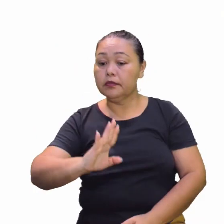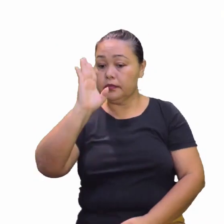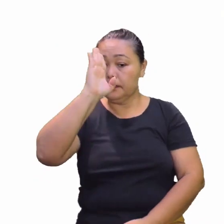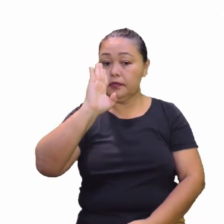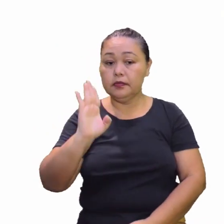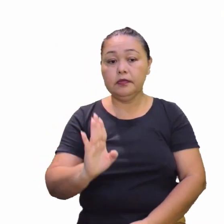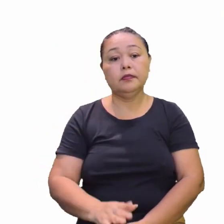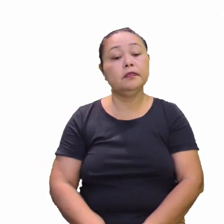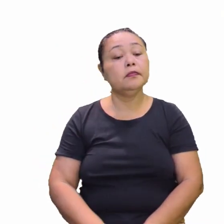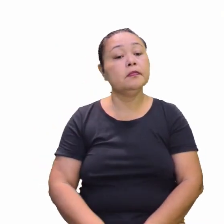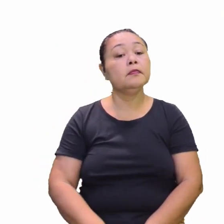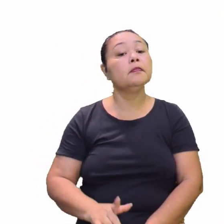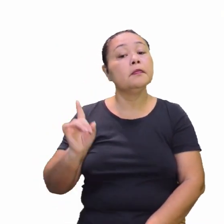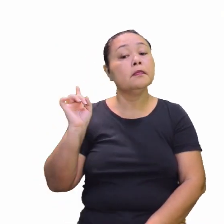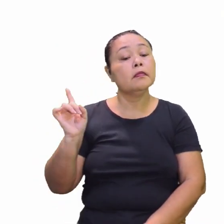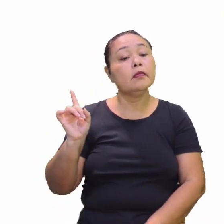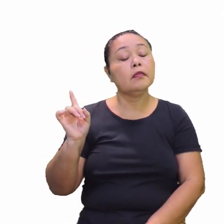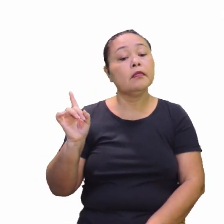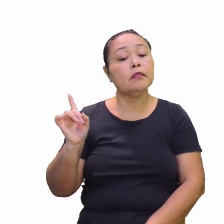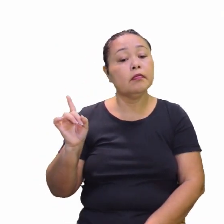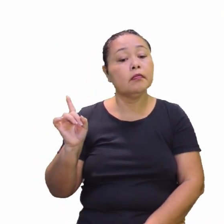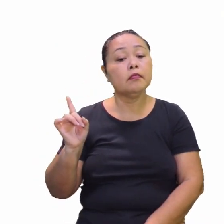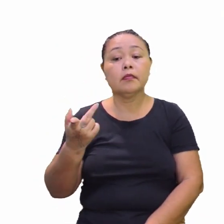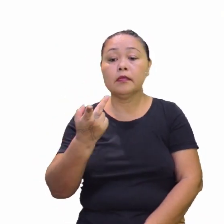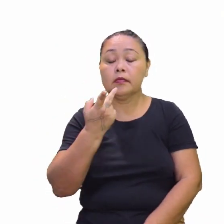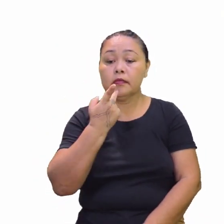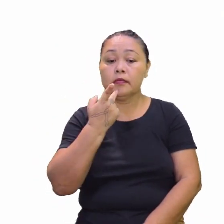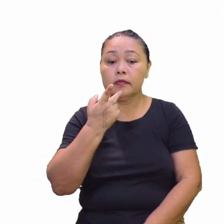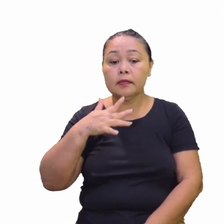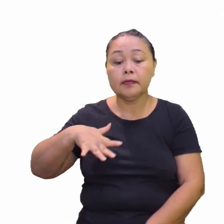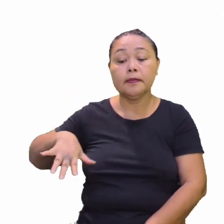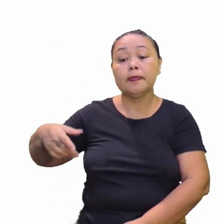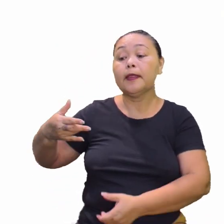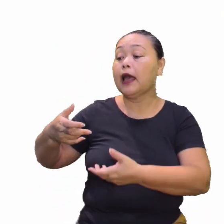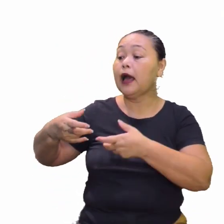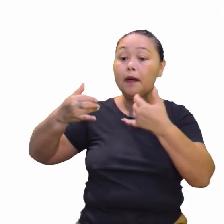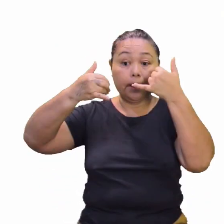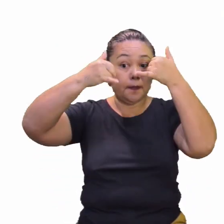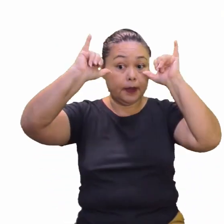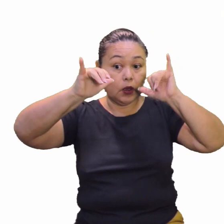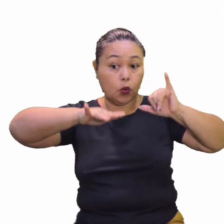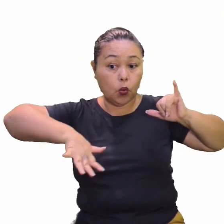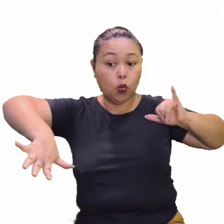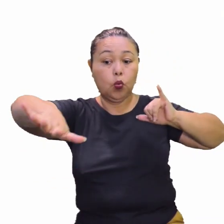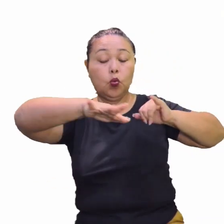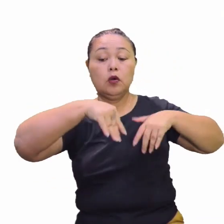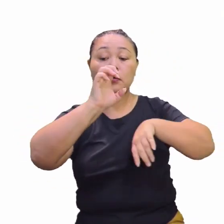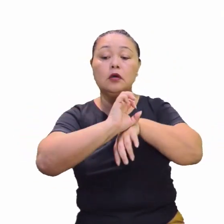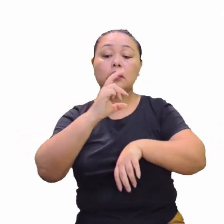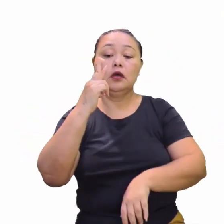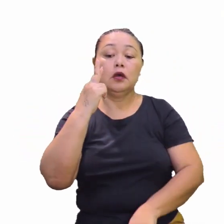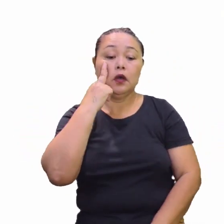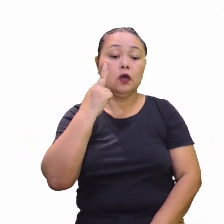nacional. Vamos lá. Quando a gente fala aí da pecuária, Rondônia